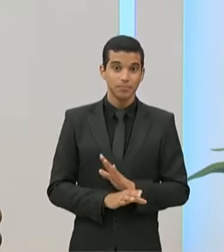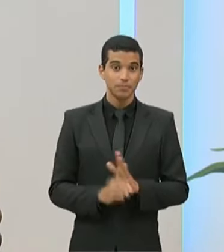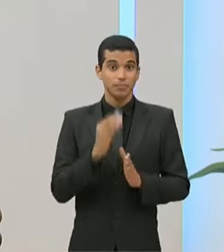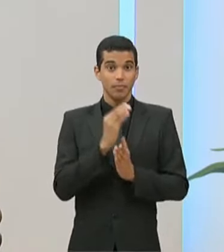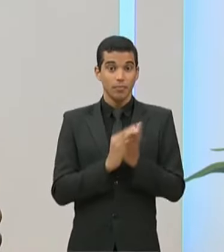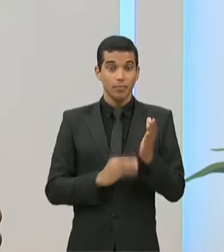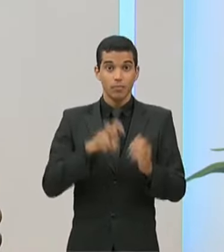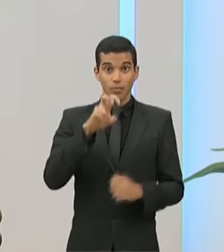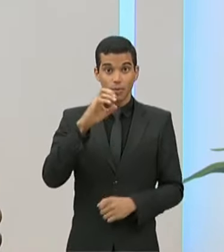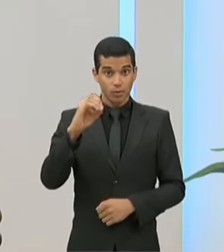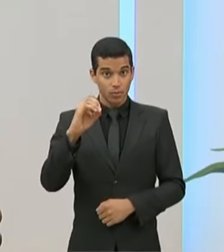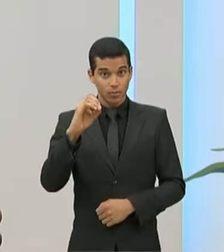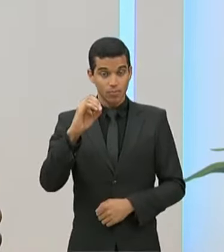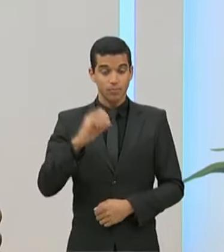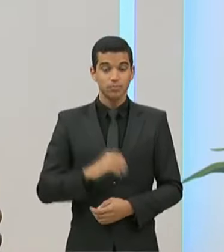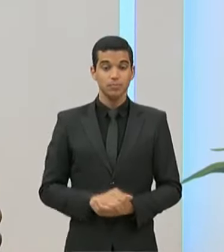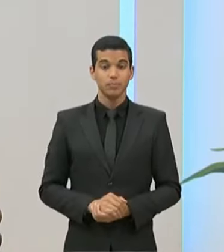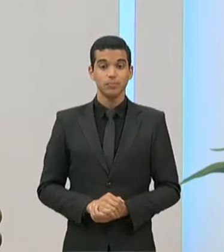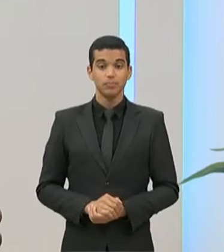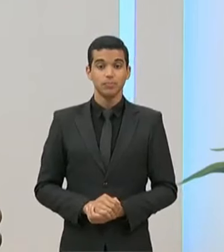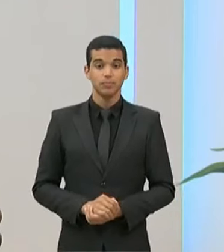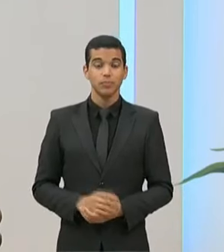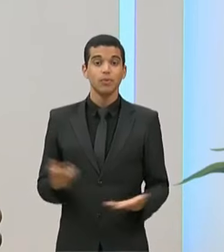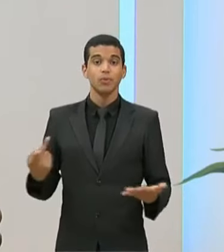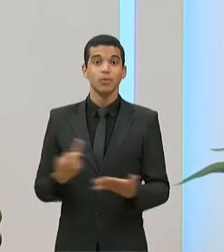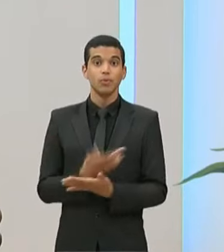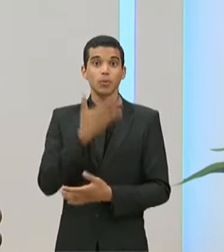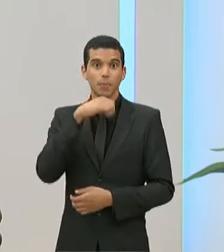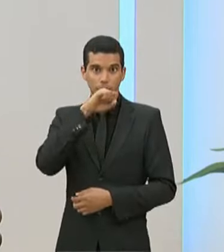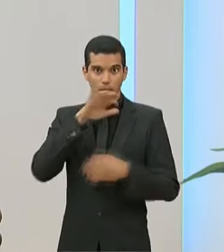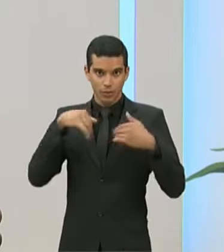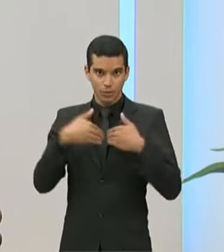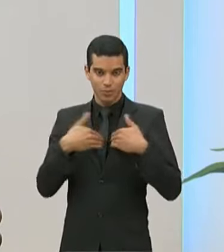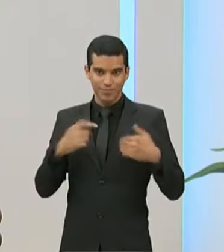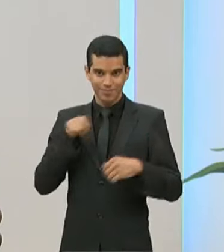capítulo 50, Jacó morre.